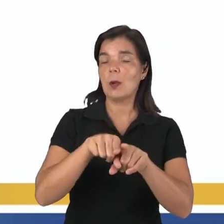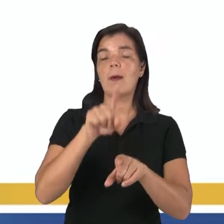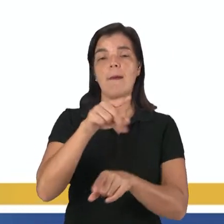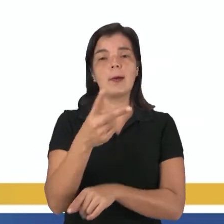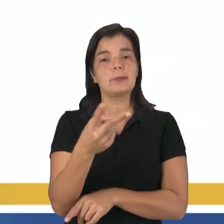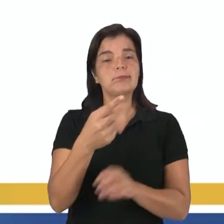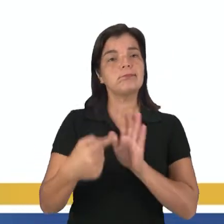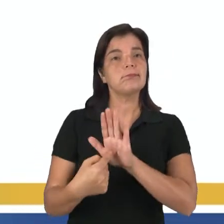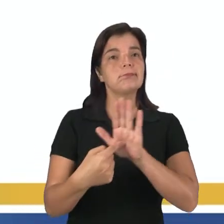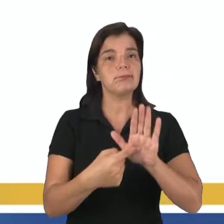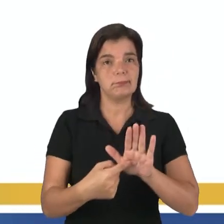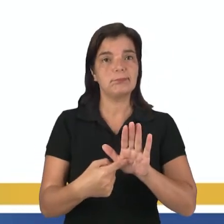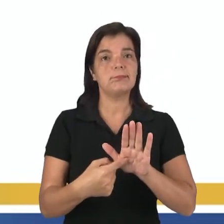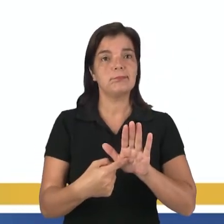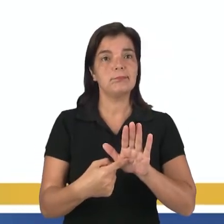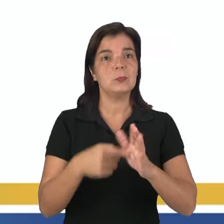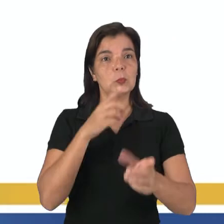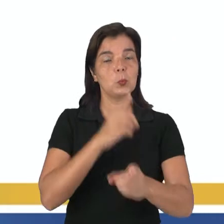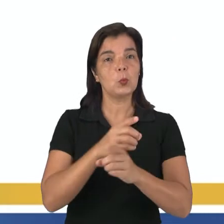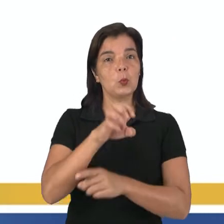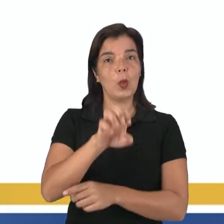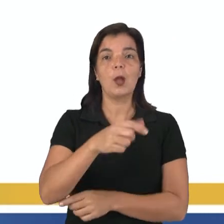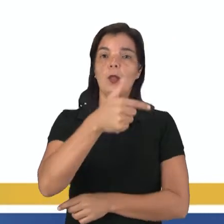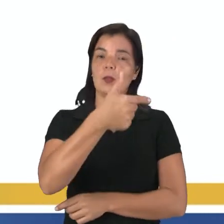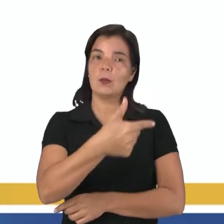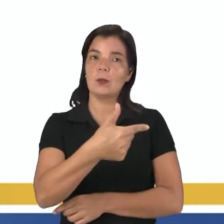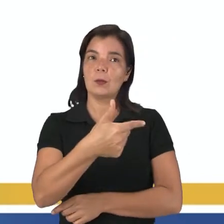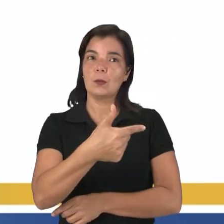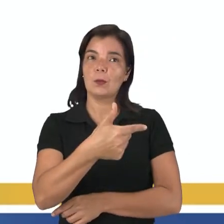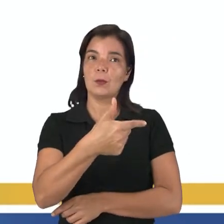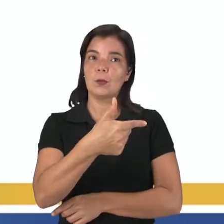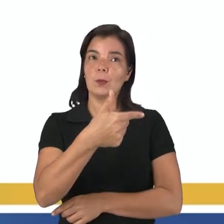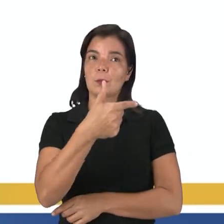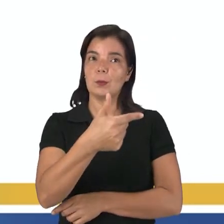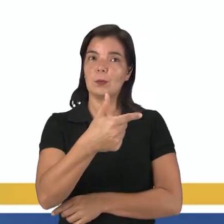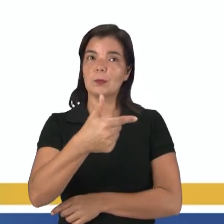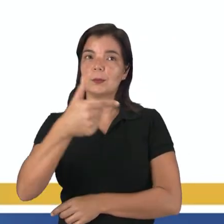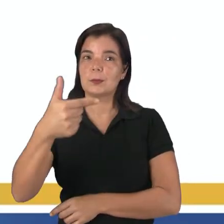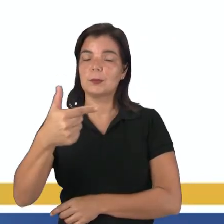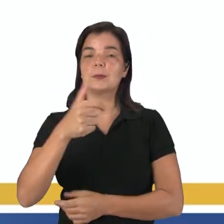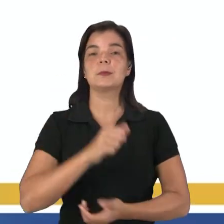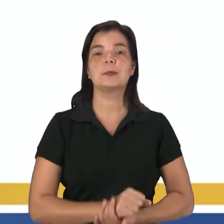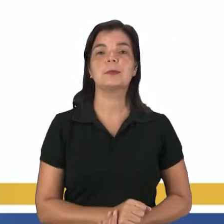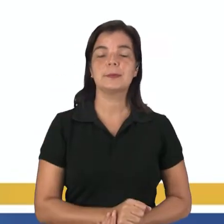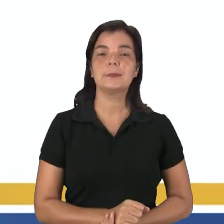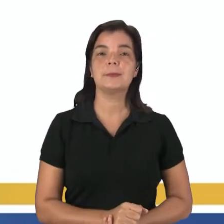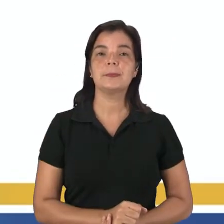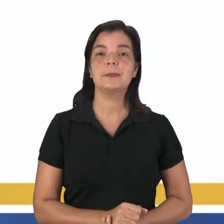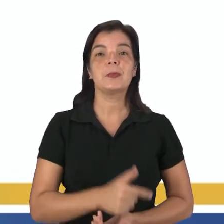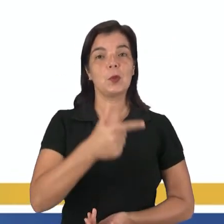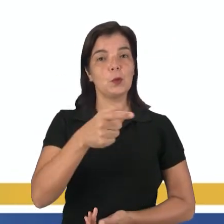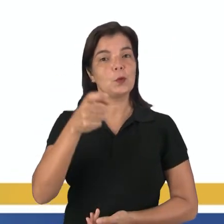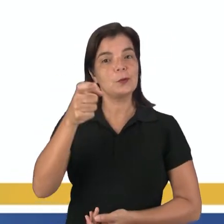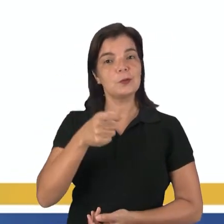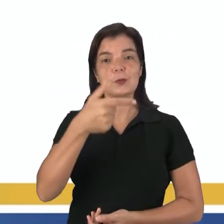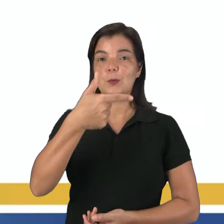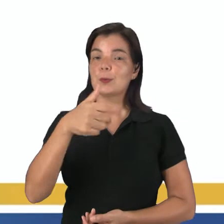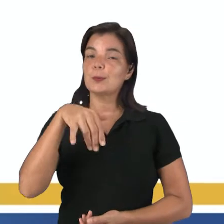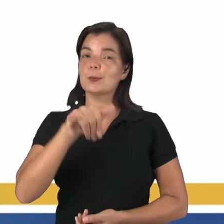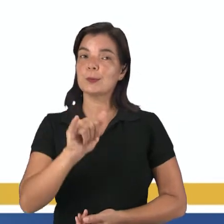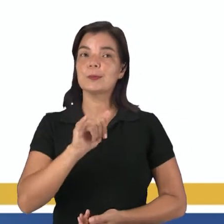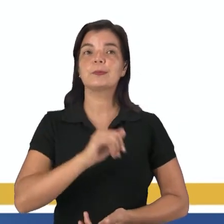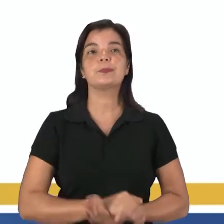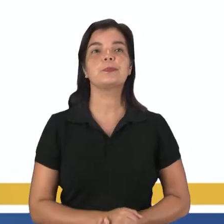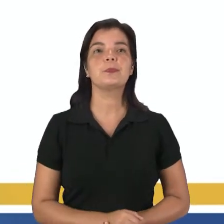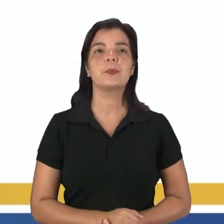que representaria a localização do ponto é seria o par ordenado 222 de 15 dois